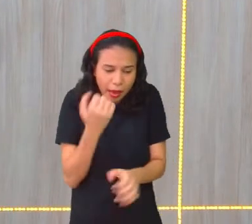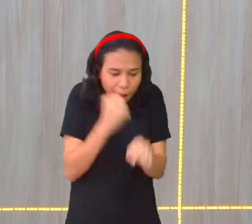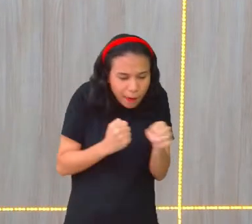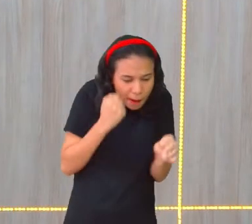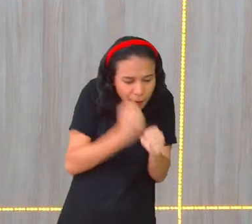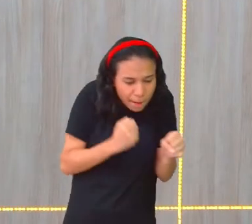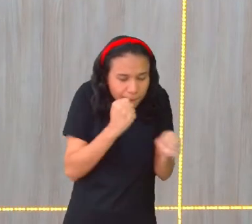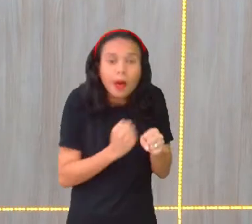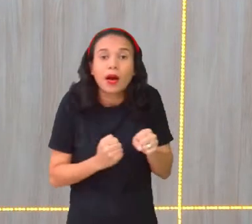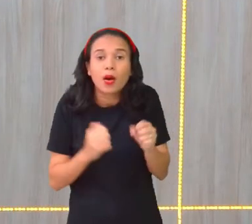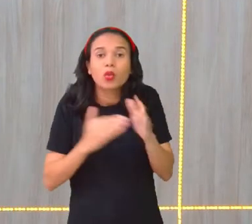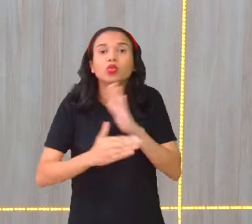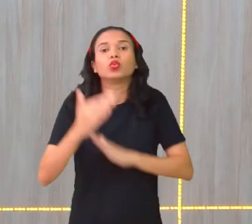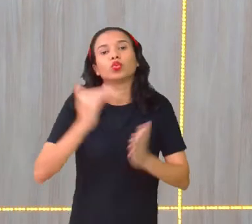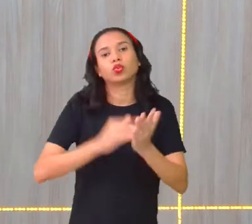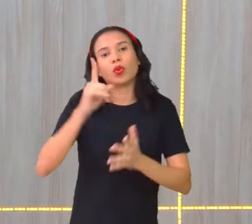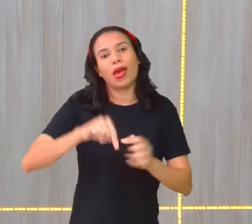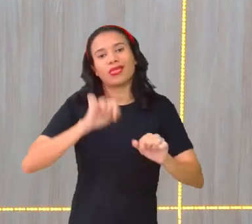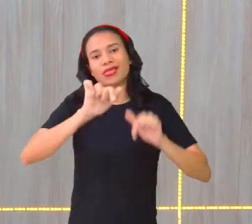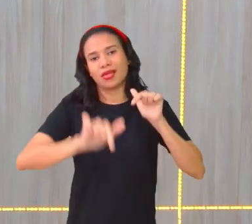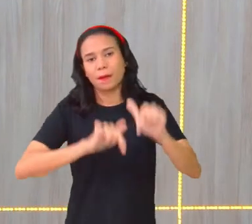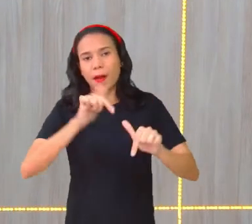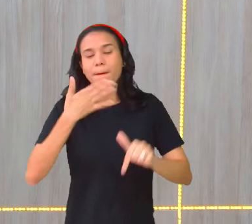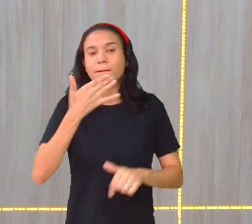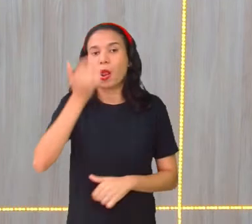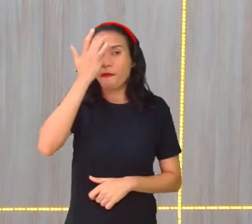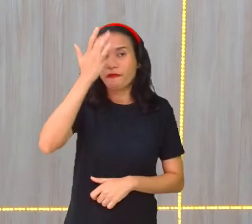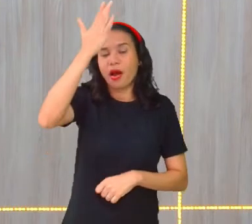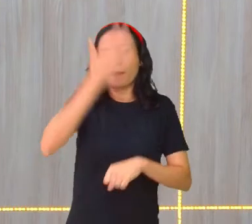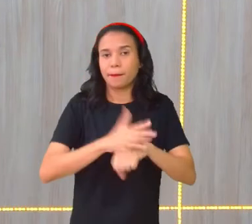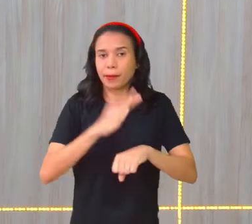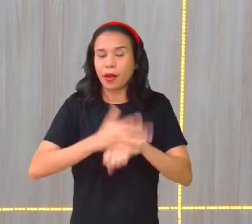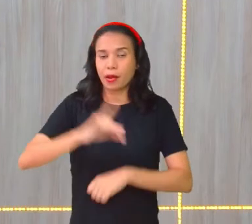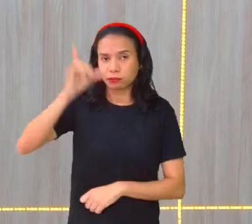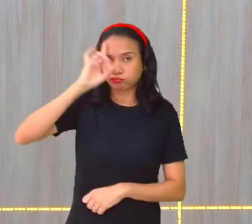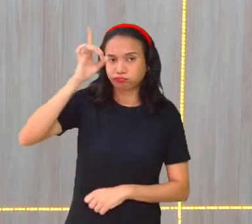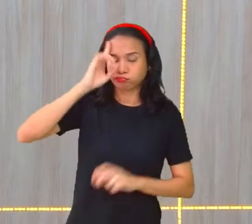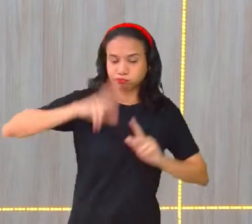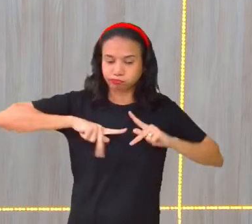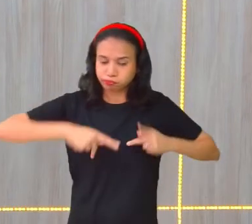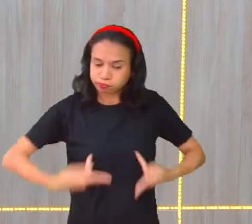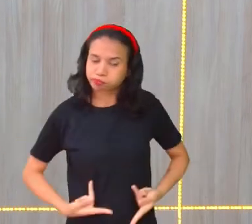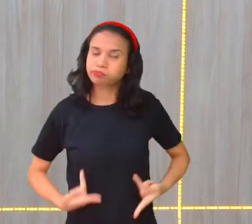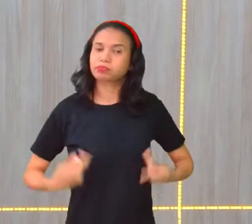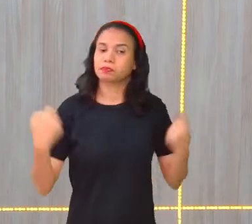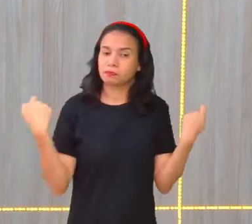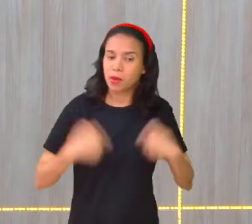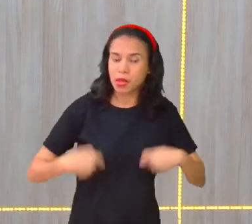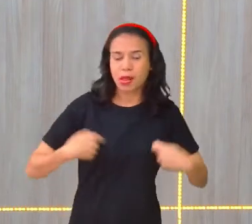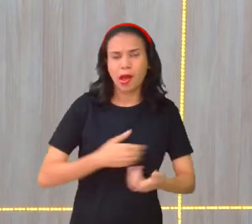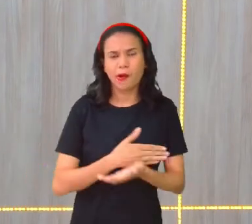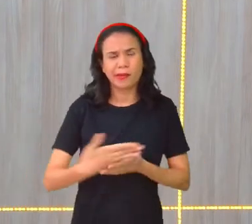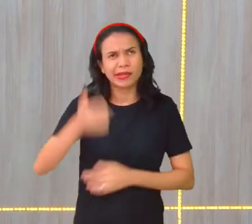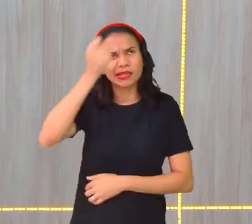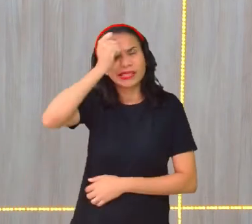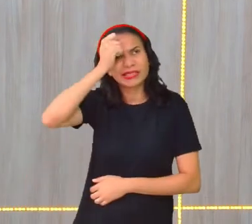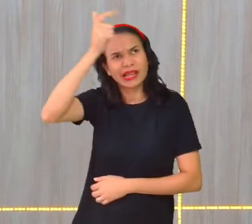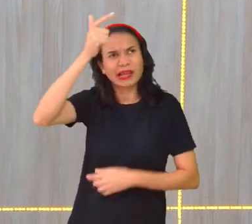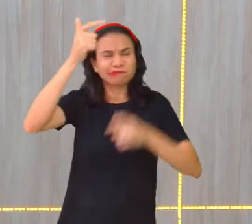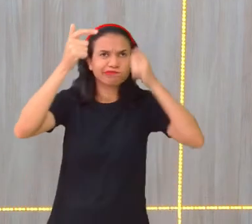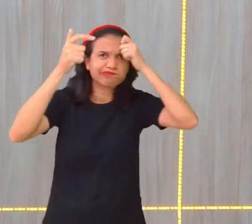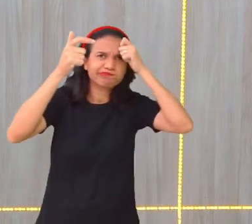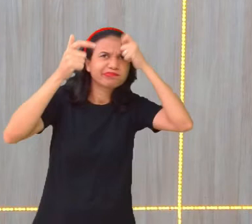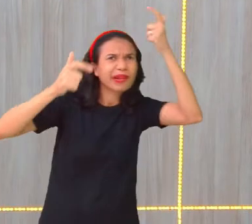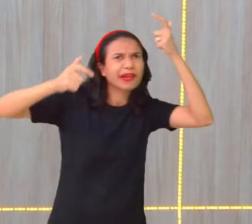não é? Isso tudo é trabalho. E para facilitar esse dia a dia do homem, ele precisou começar a ter umas ideias ali,